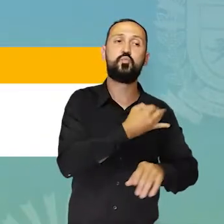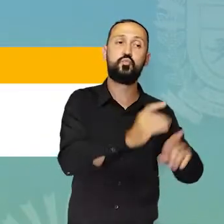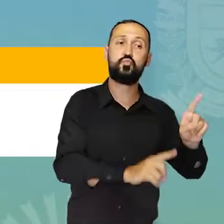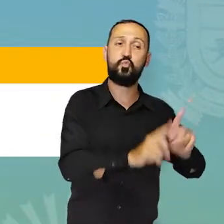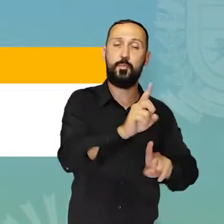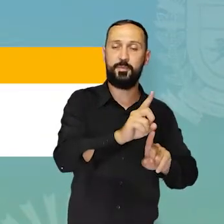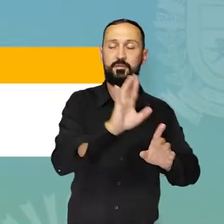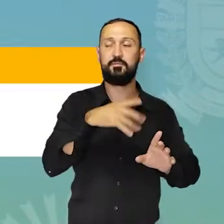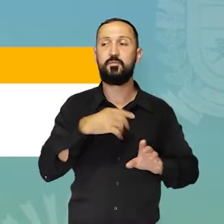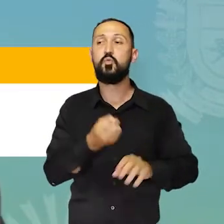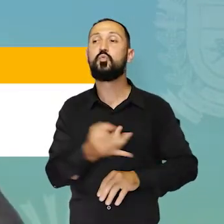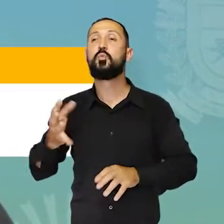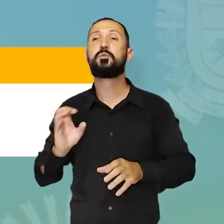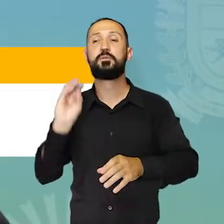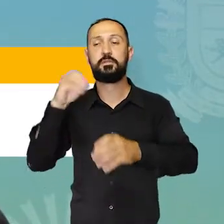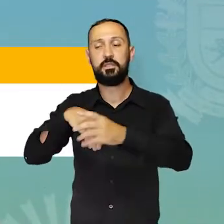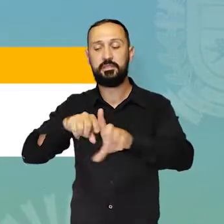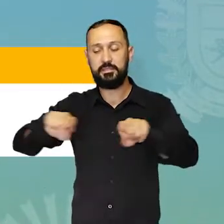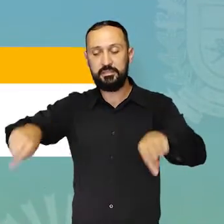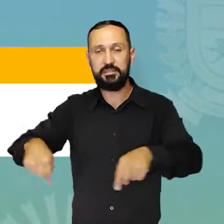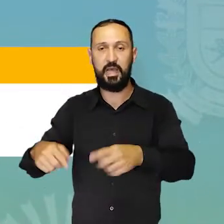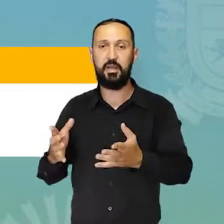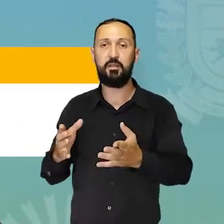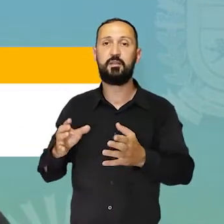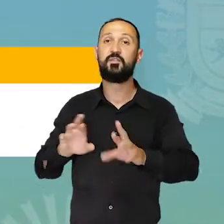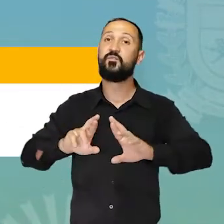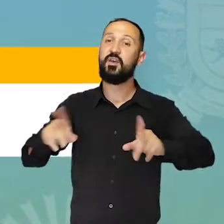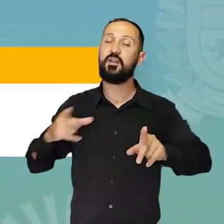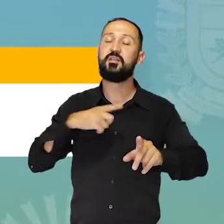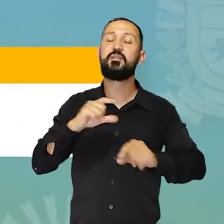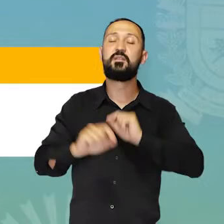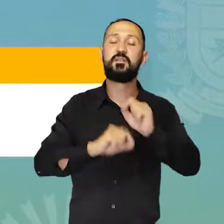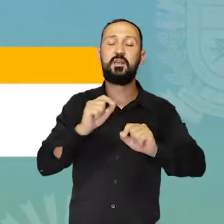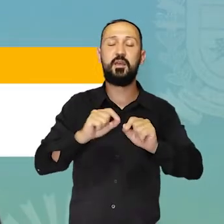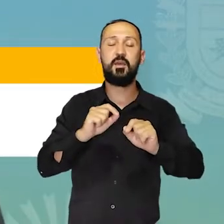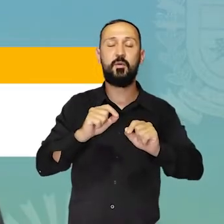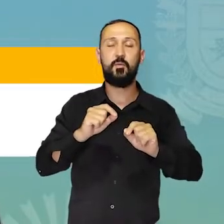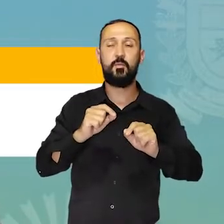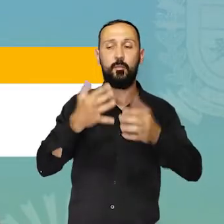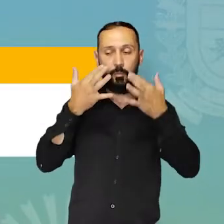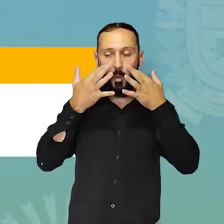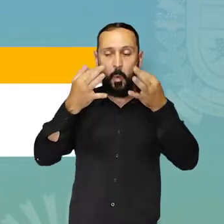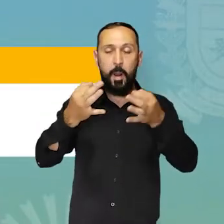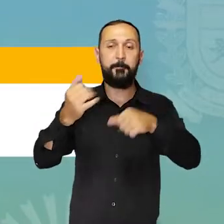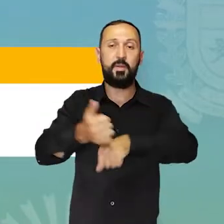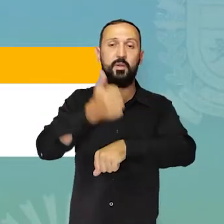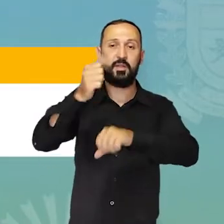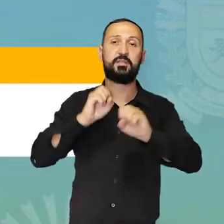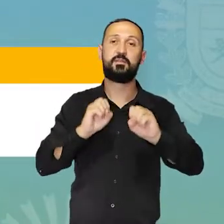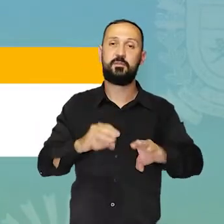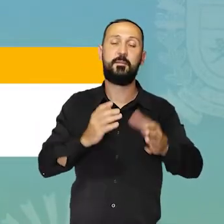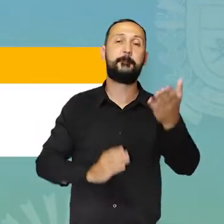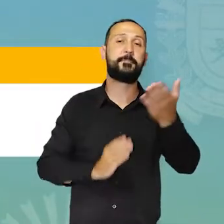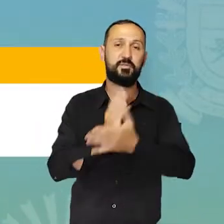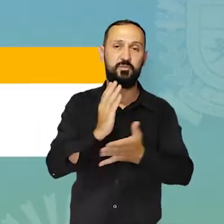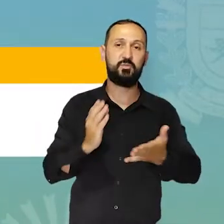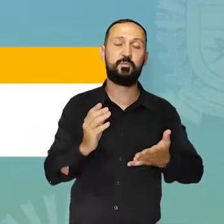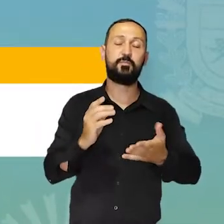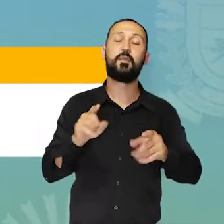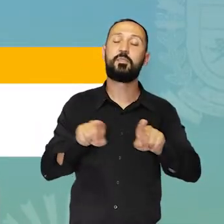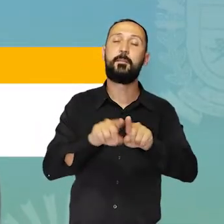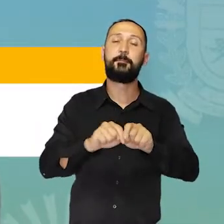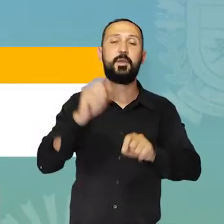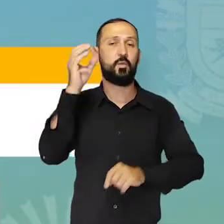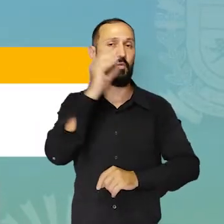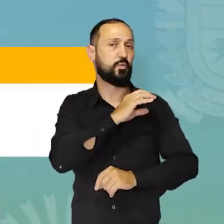coisa é o número uma o número de alunos em sala de aula outra coisa é nós termos é um olhar para a qualidade da educação